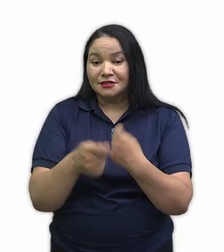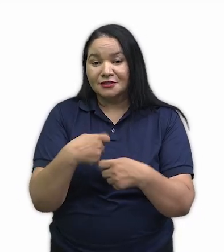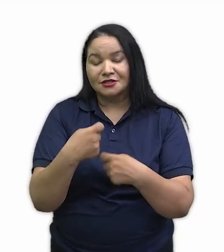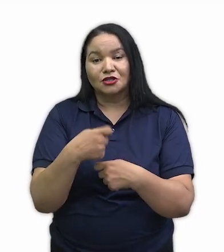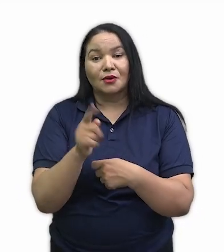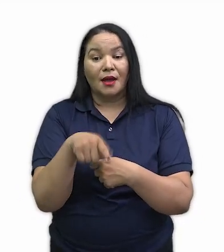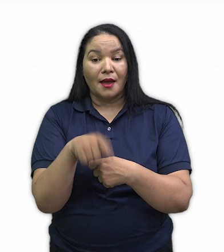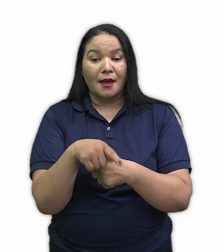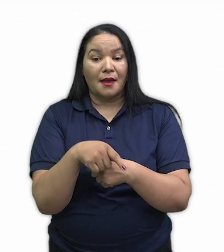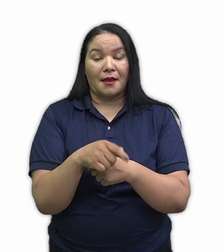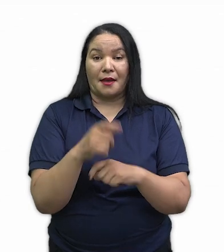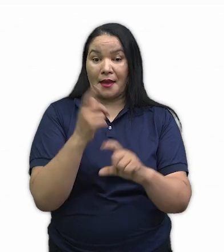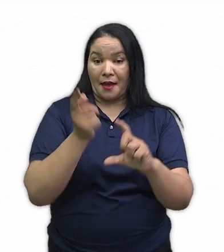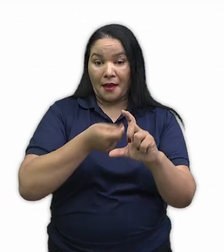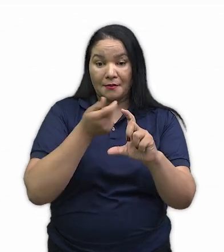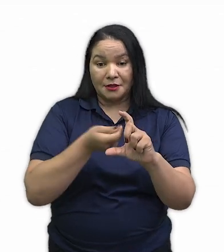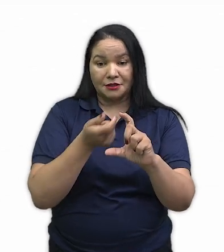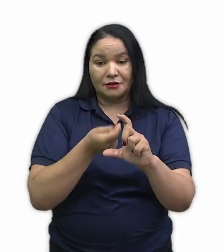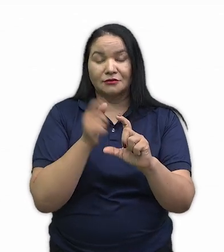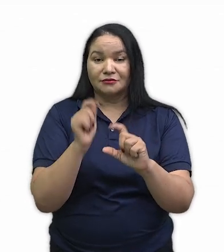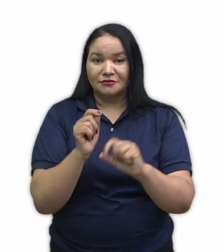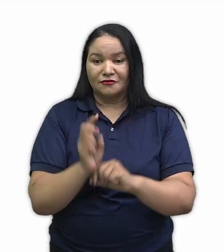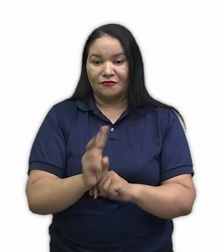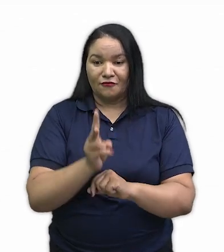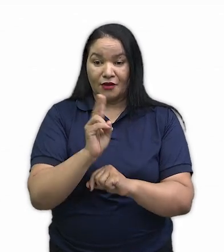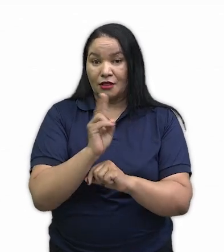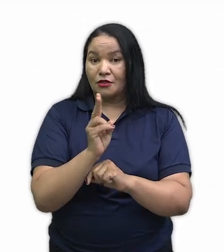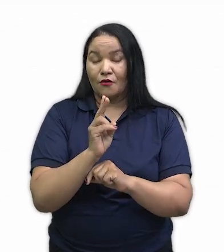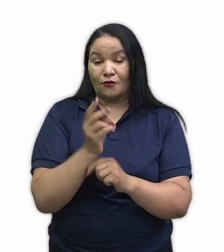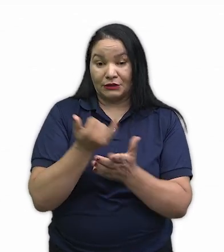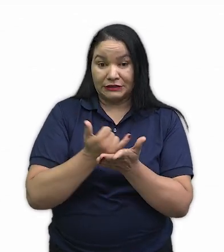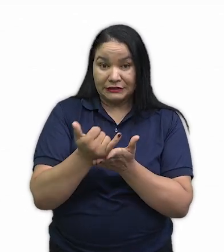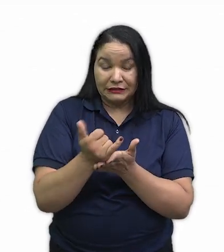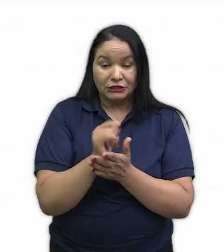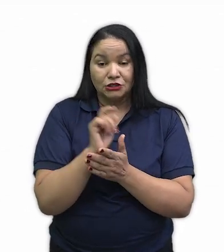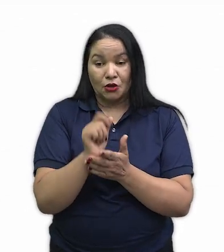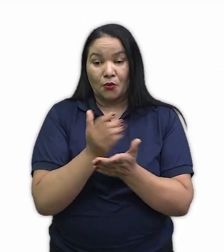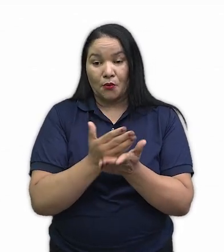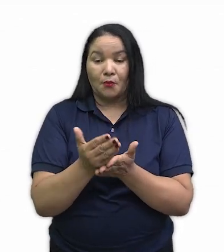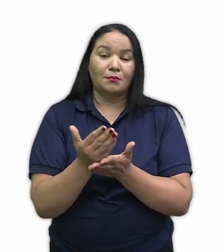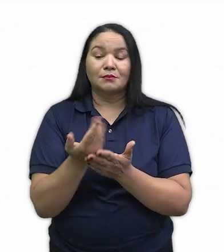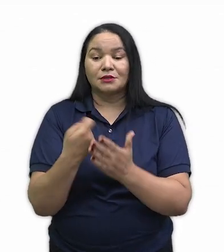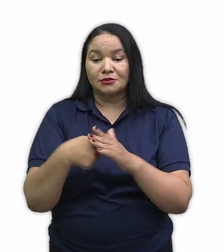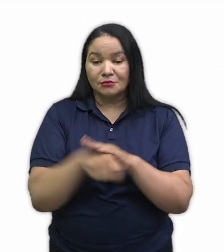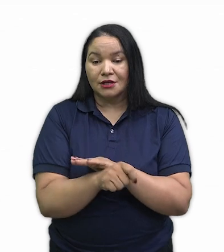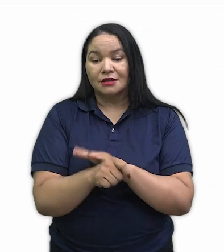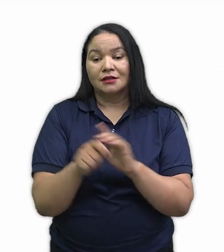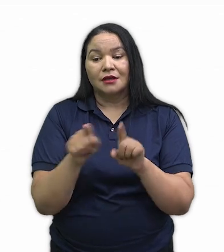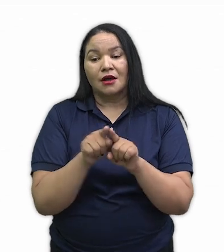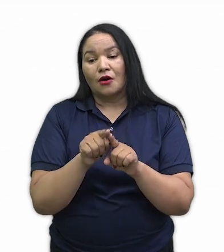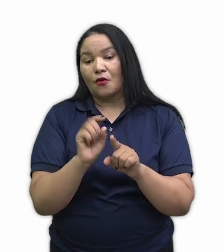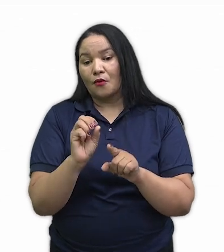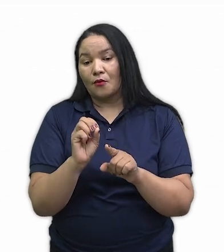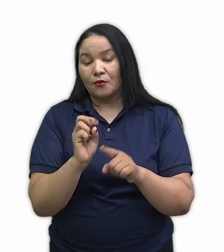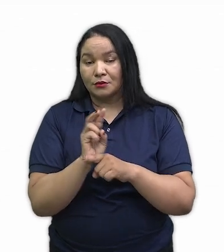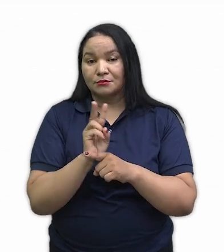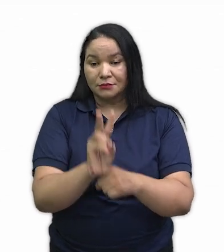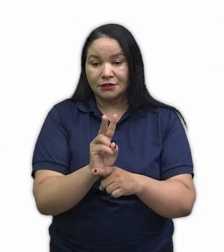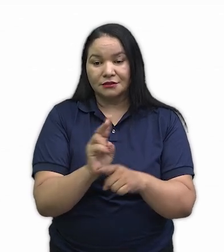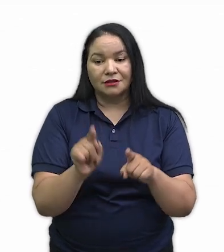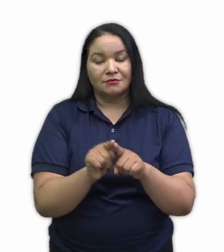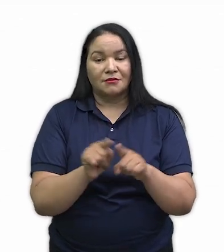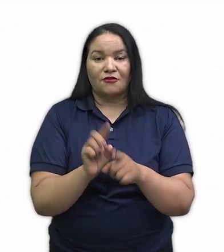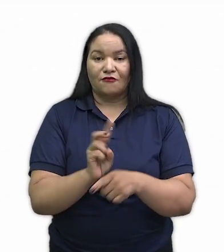o capital. Definição, é o valor inicial de um investimento ou empréstimo, também chamado de principal, de